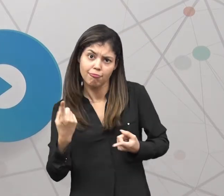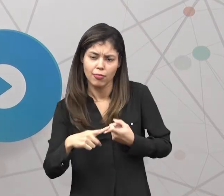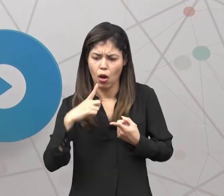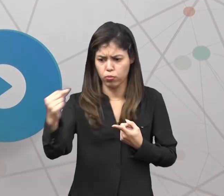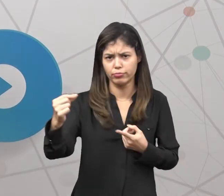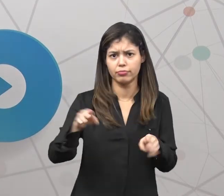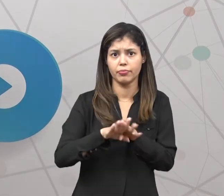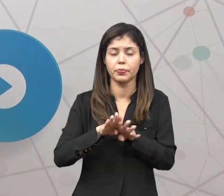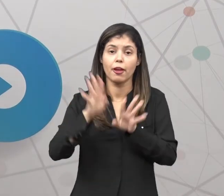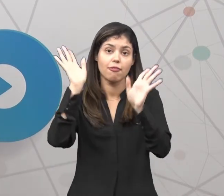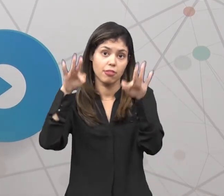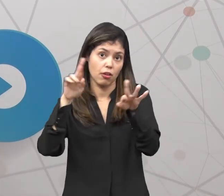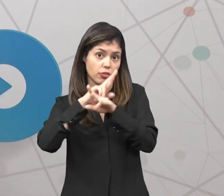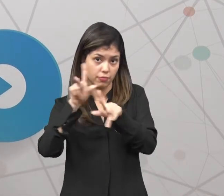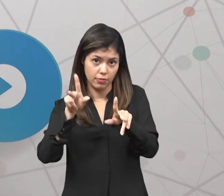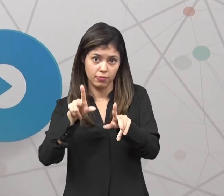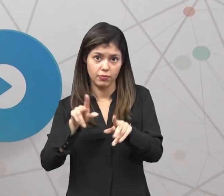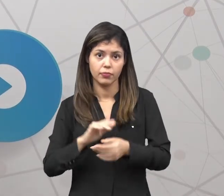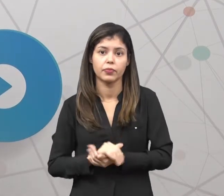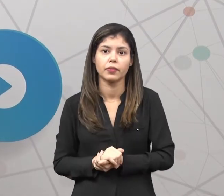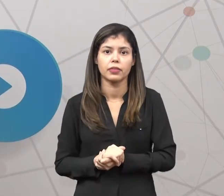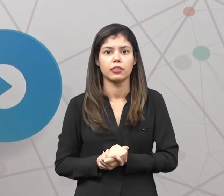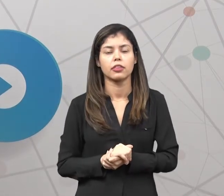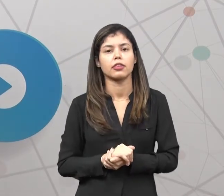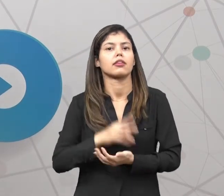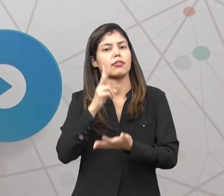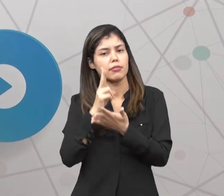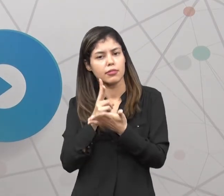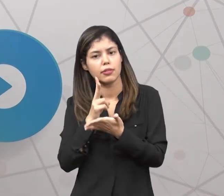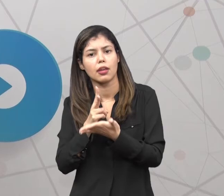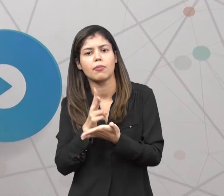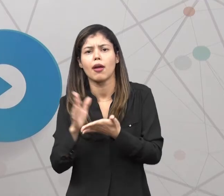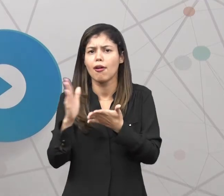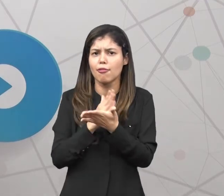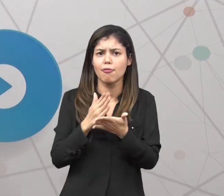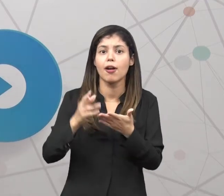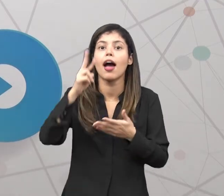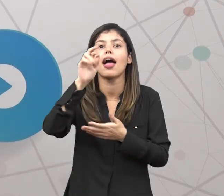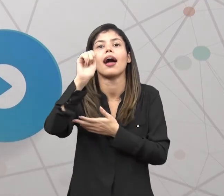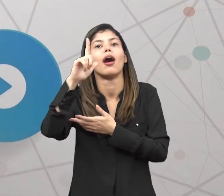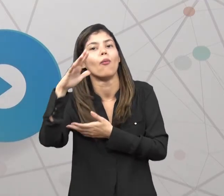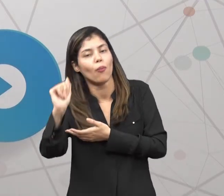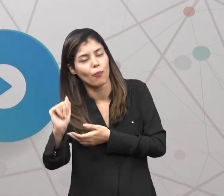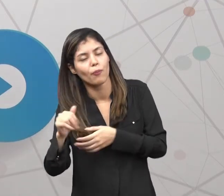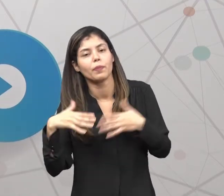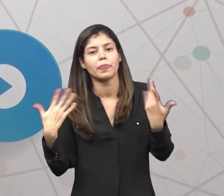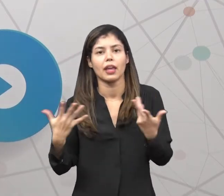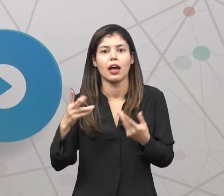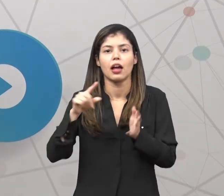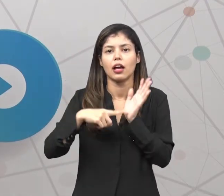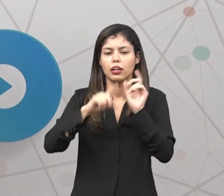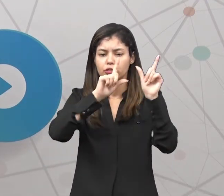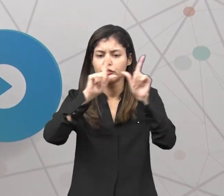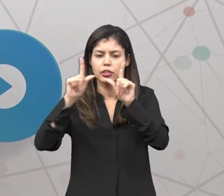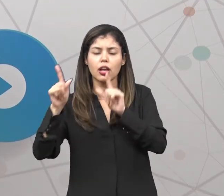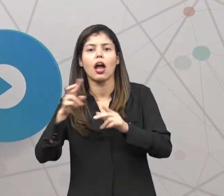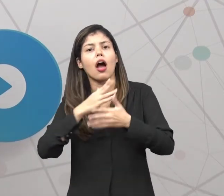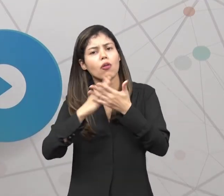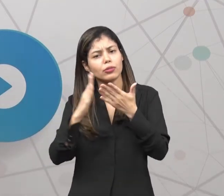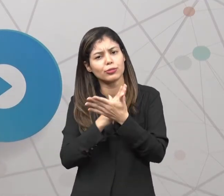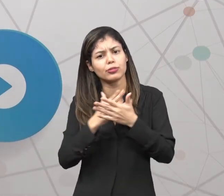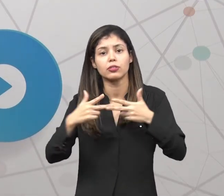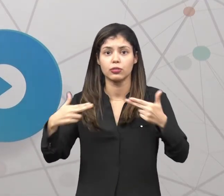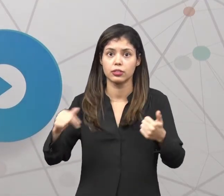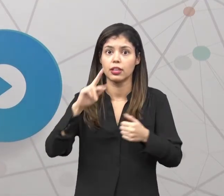teve um final diferente do comum. Um final que geralmente é algo que não é real. As tirinhas mostram bastante coisas que não